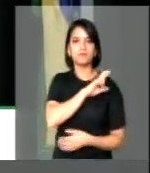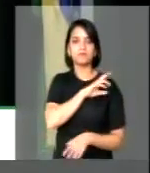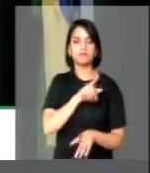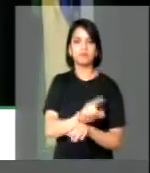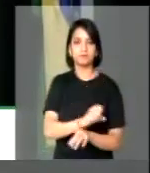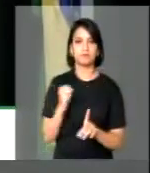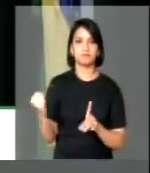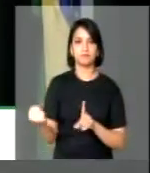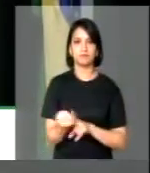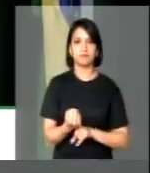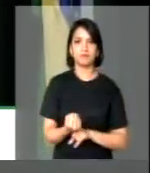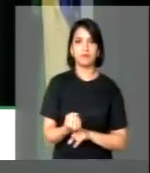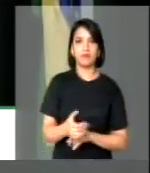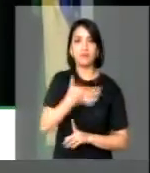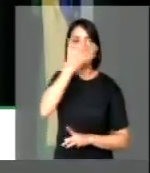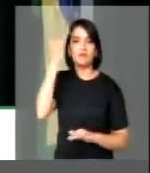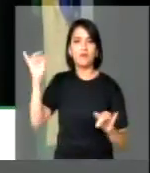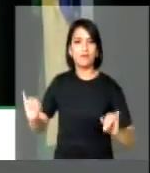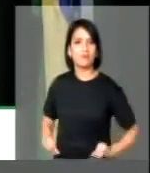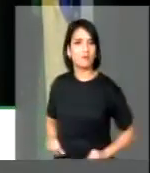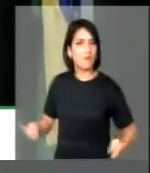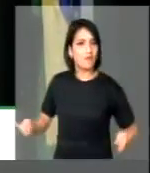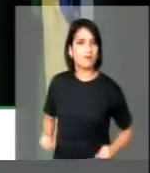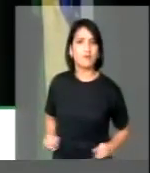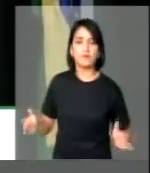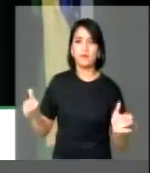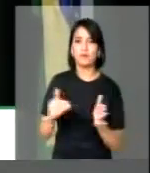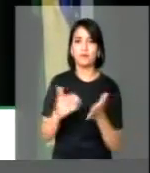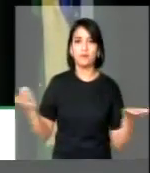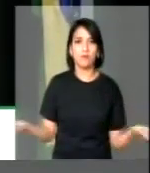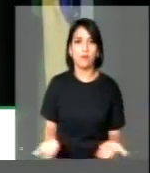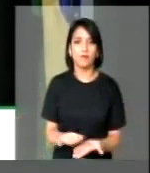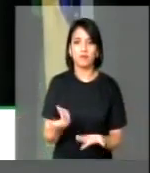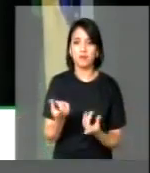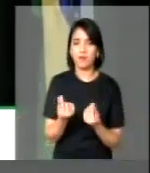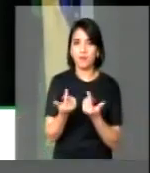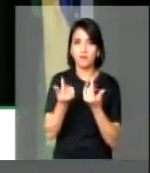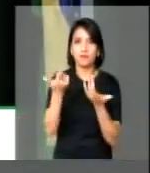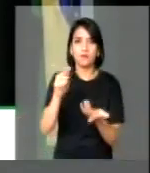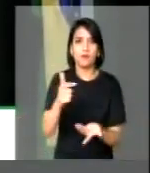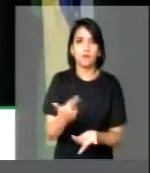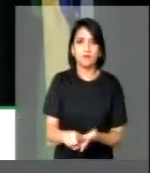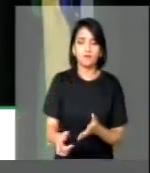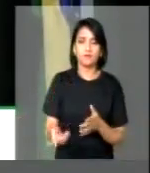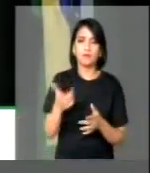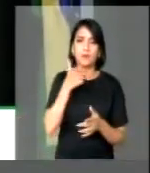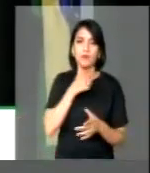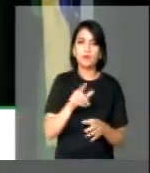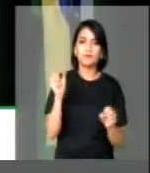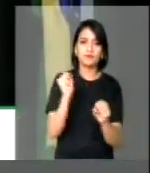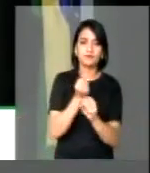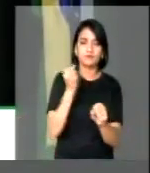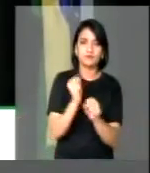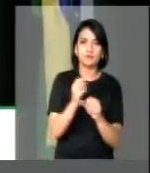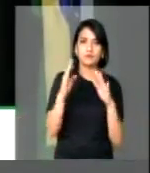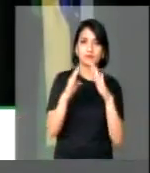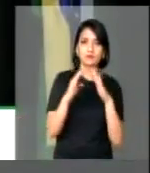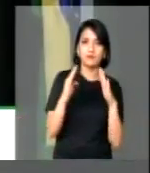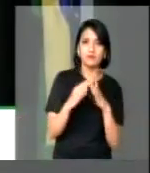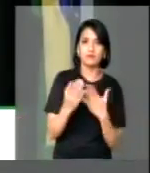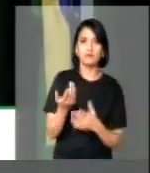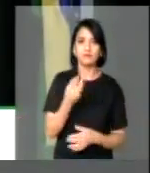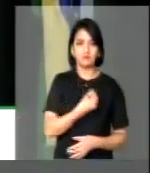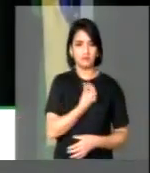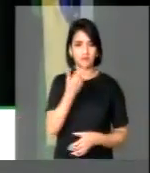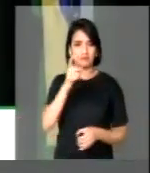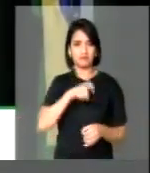social. As vítimas sofrem até hoje com a falta de recursos para recompor suas casas e suas próprias vidas.